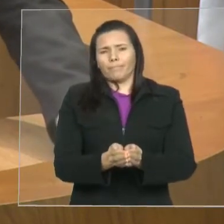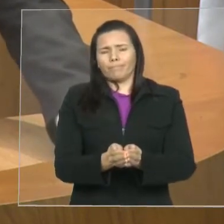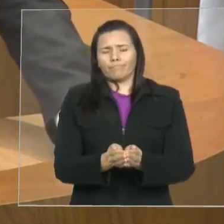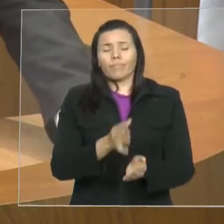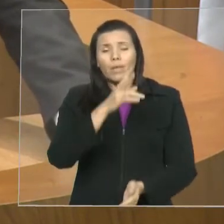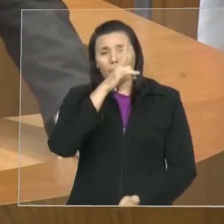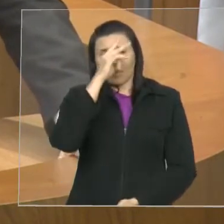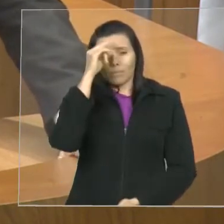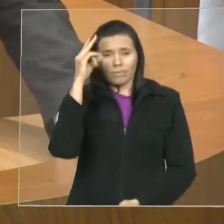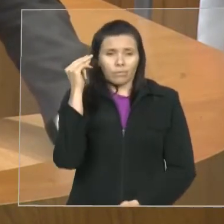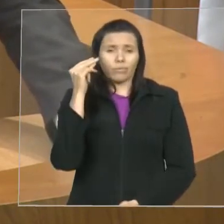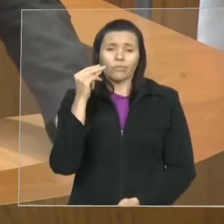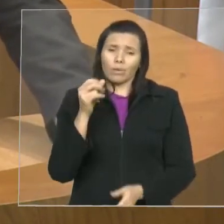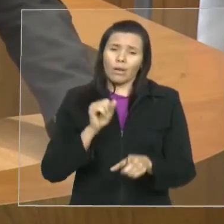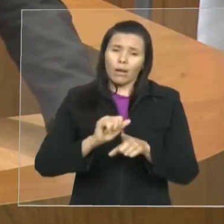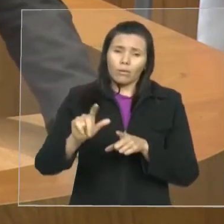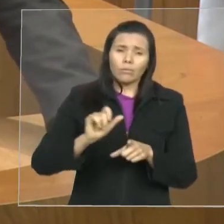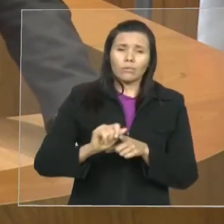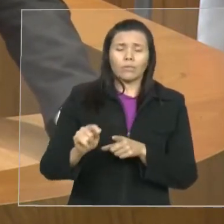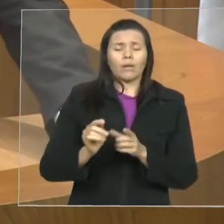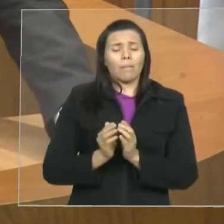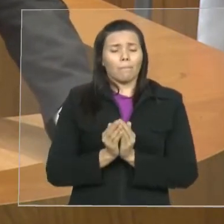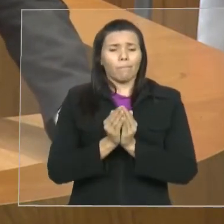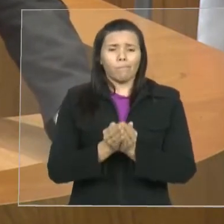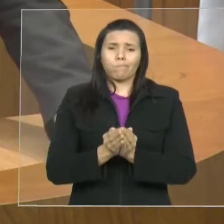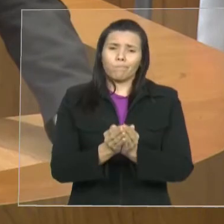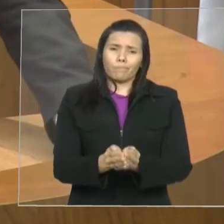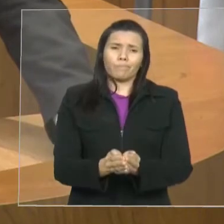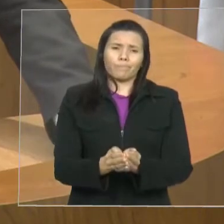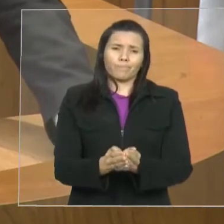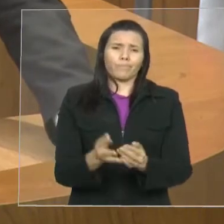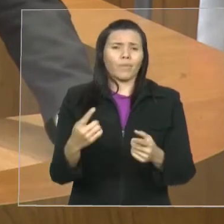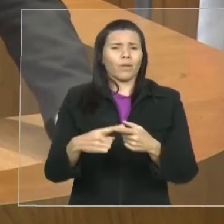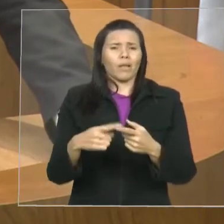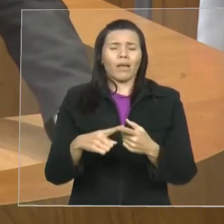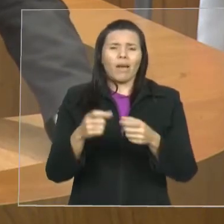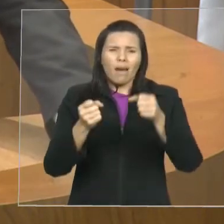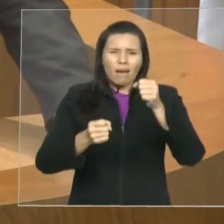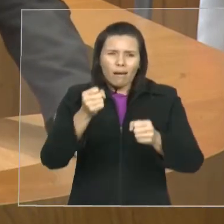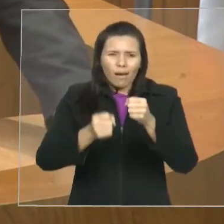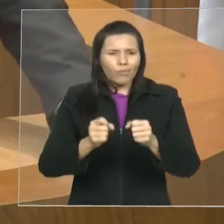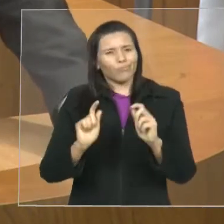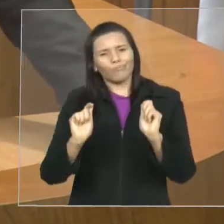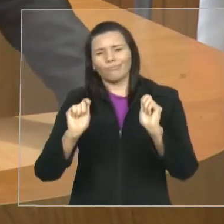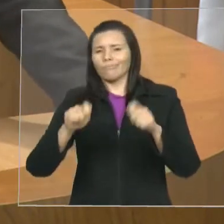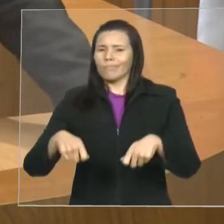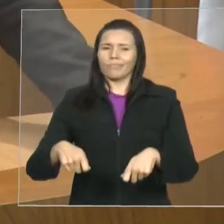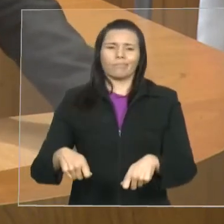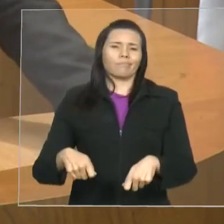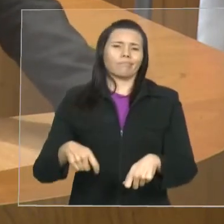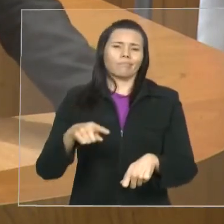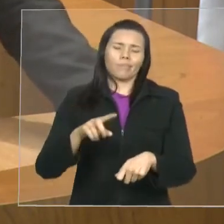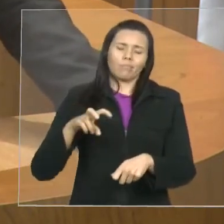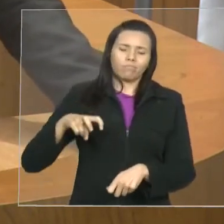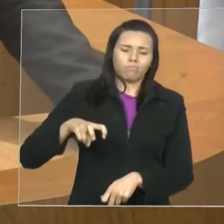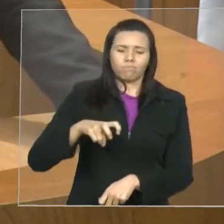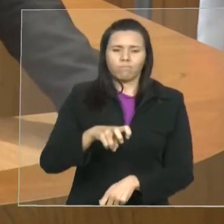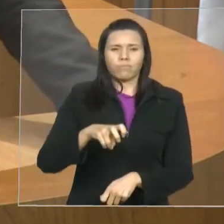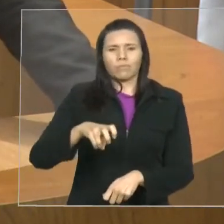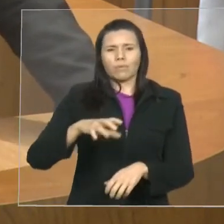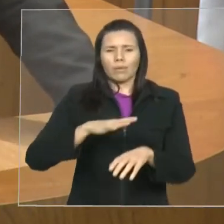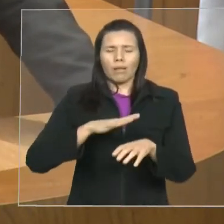isso trazendo enormes prejuízos inclusive para o transporte